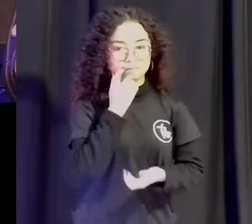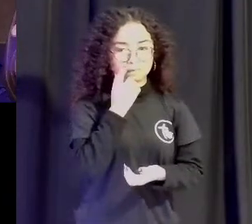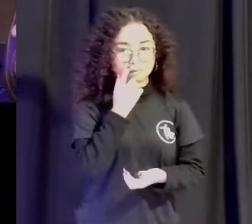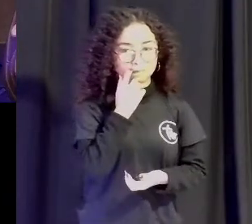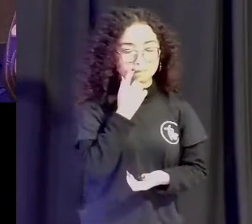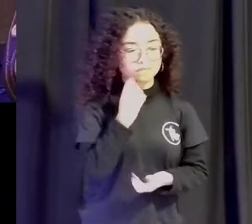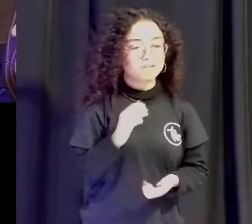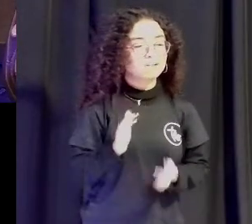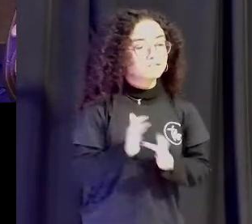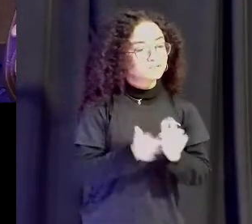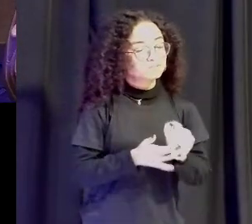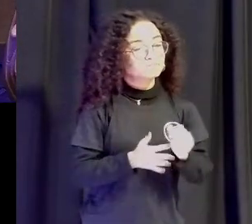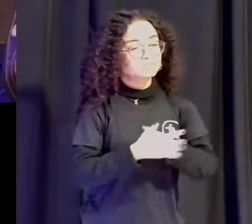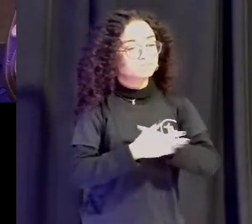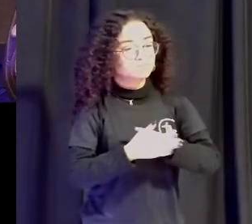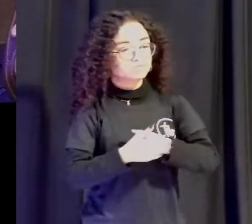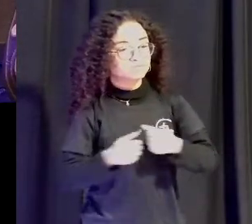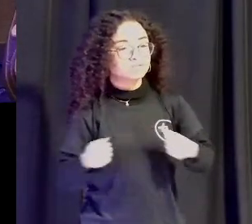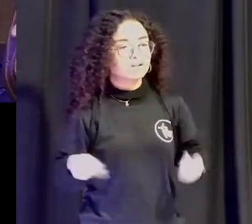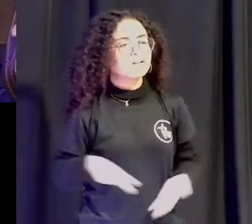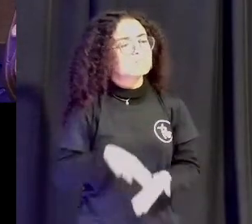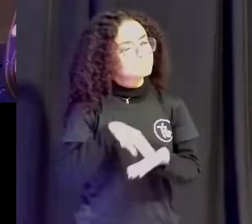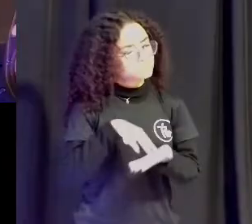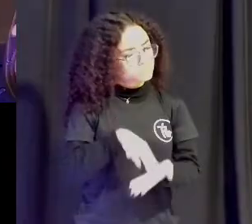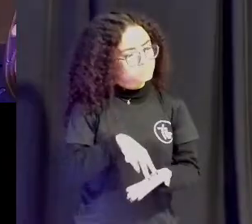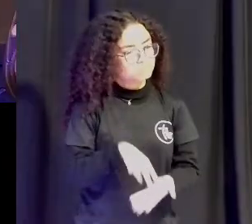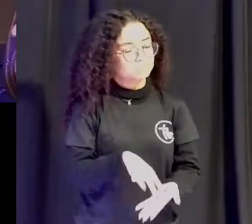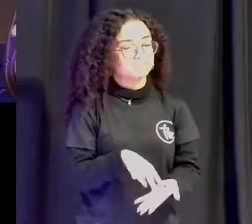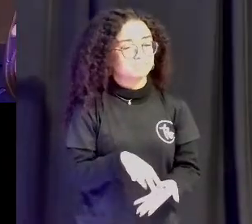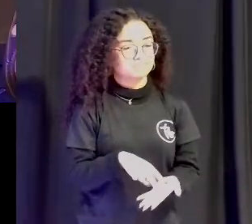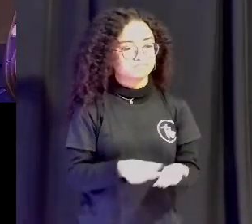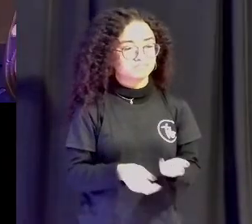Ele cura, mas Ele sustenta.